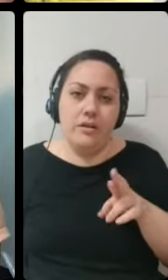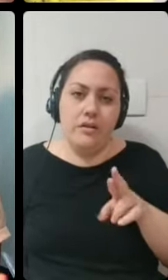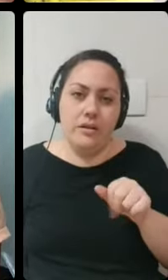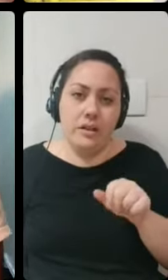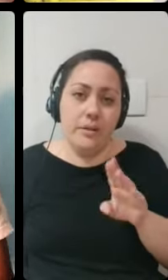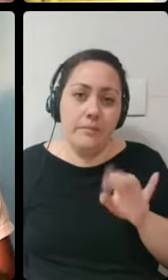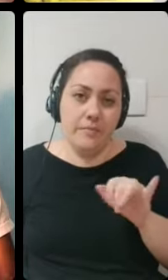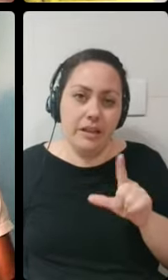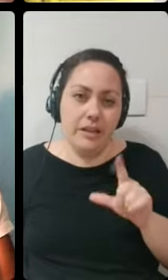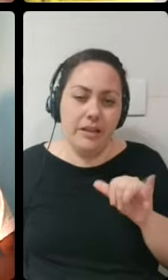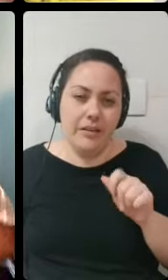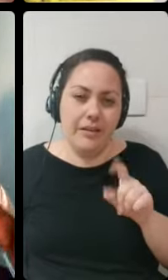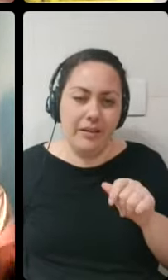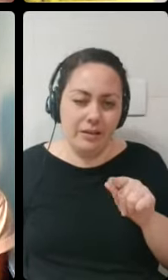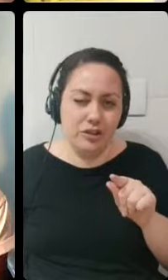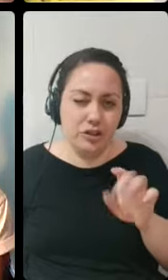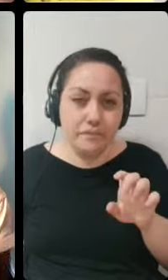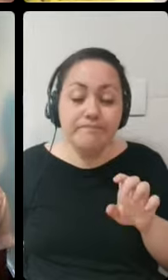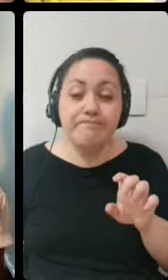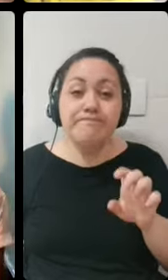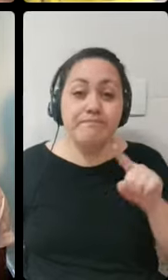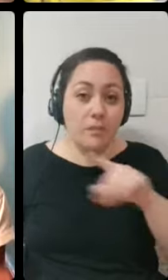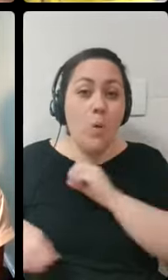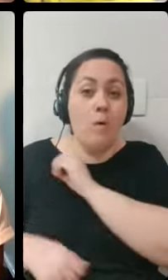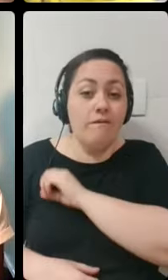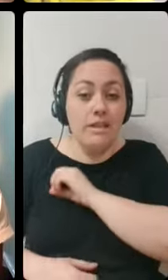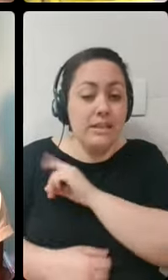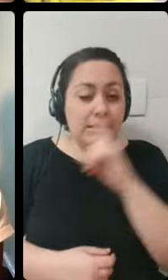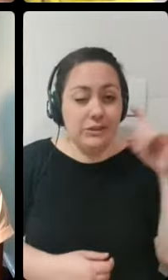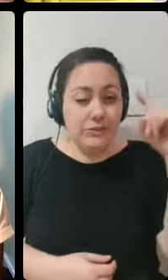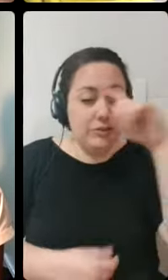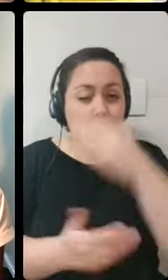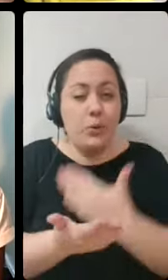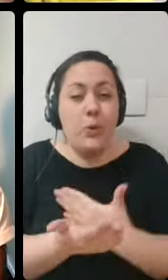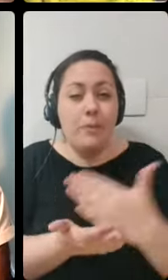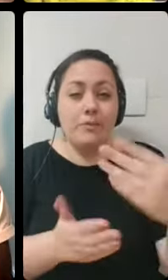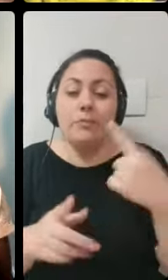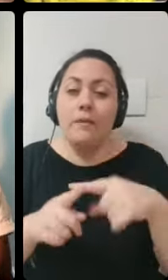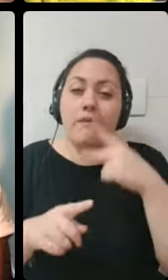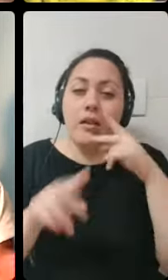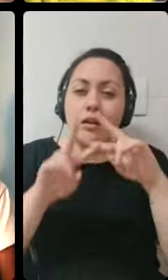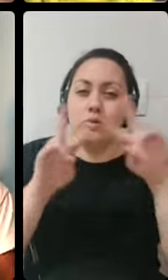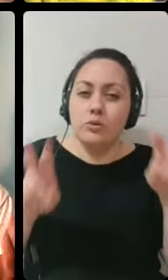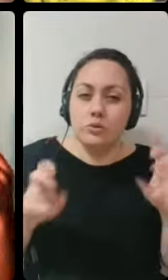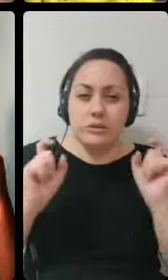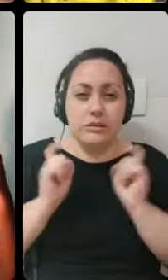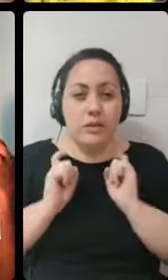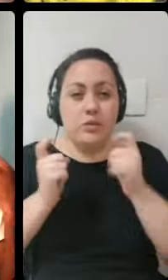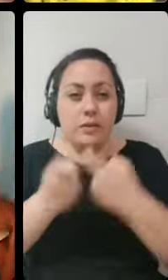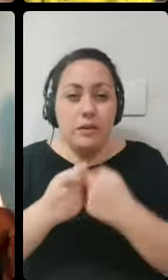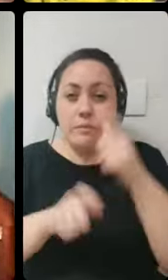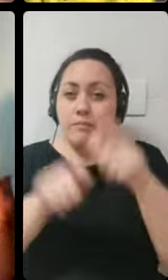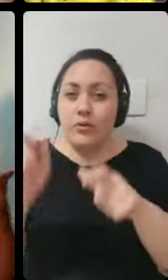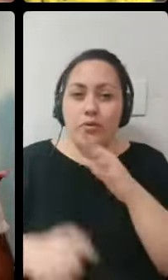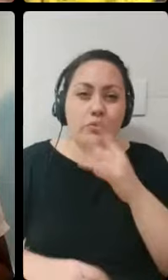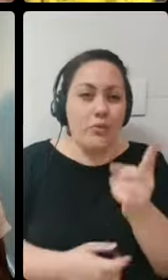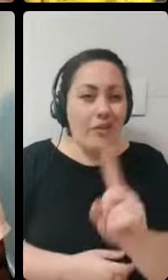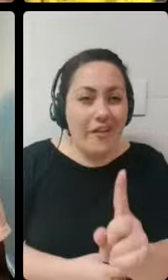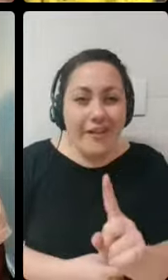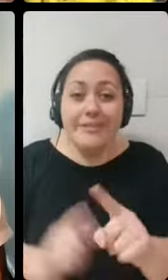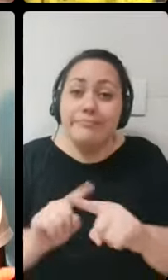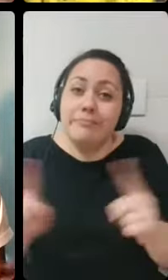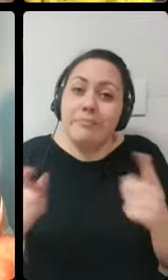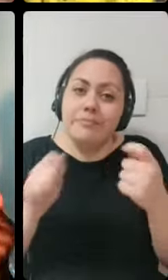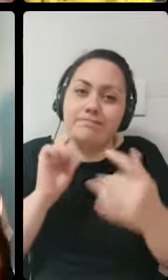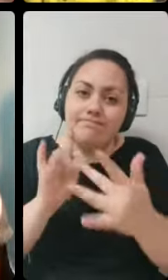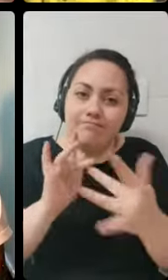muito, assim, muito difícil de começar, né? Porque a gente vai falar de sexualidade com pessoas que a gente não conhece. Mas quando